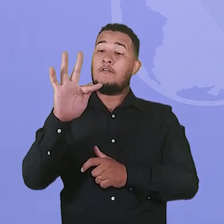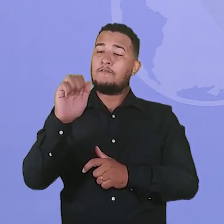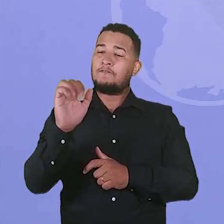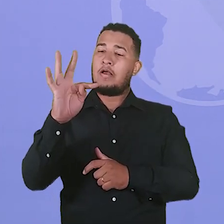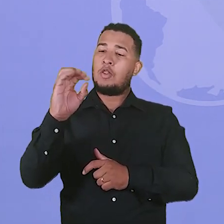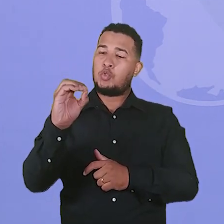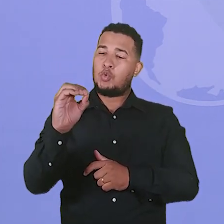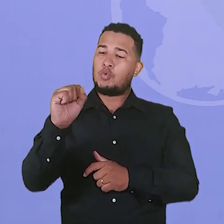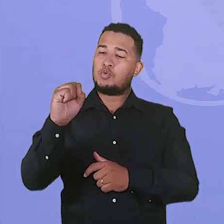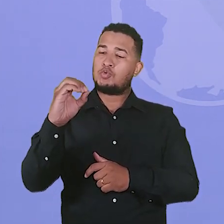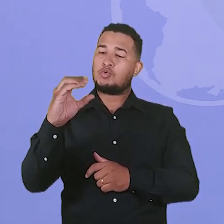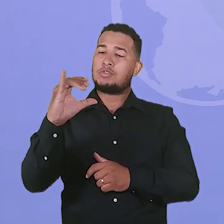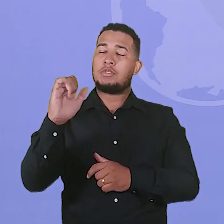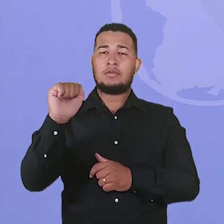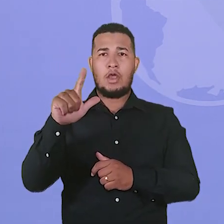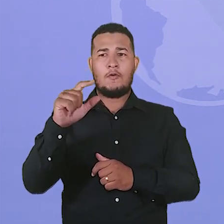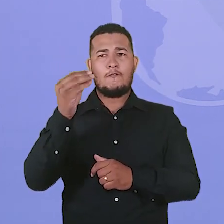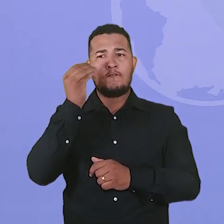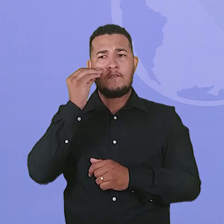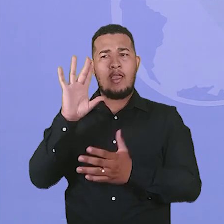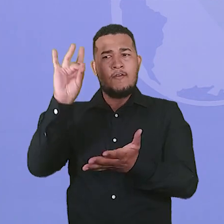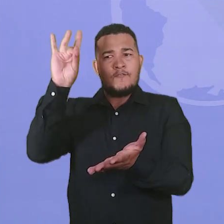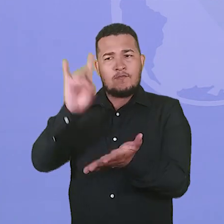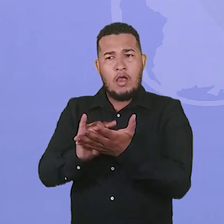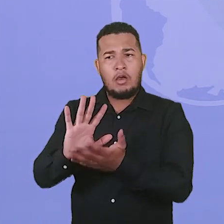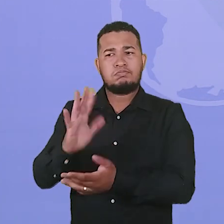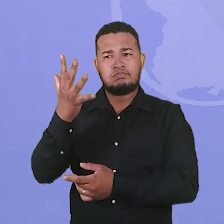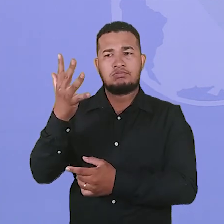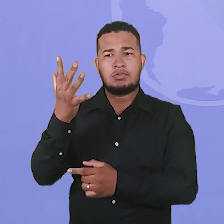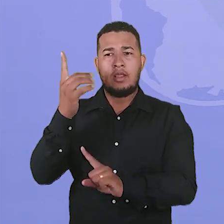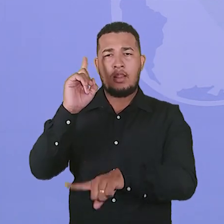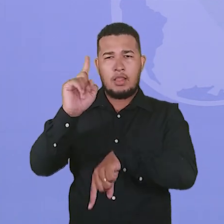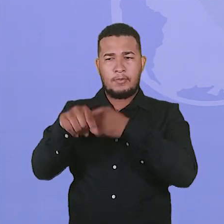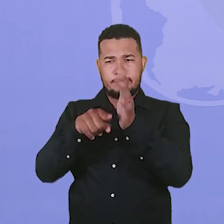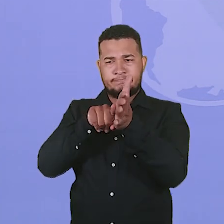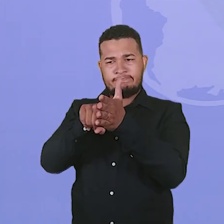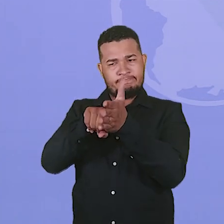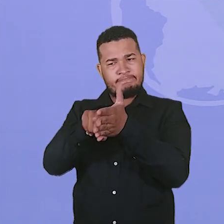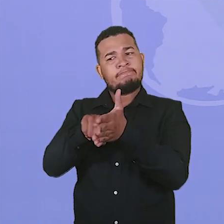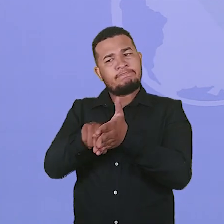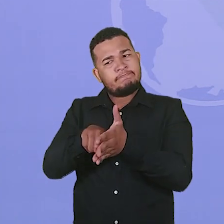social, e investigar esse fato social a partir